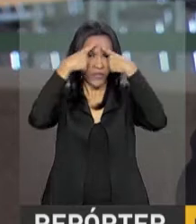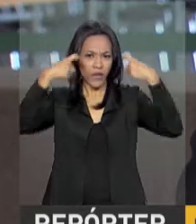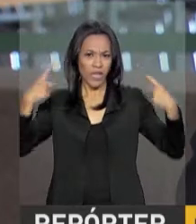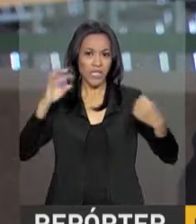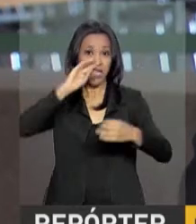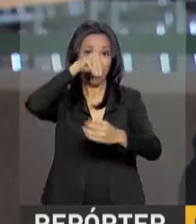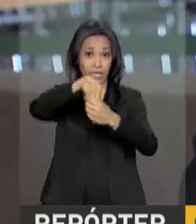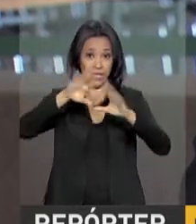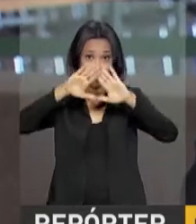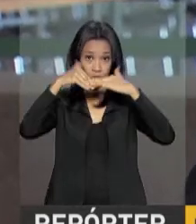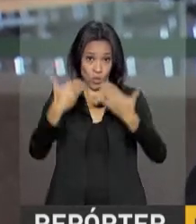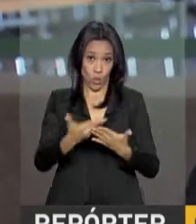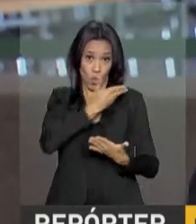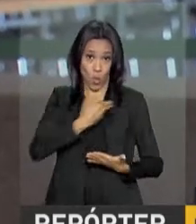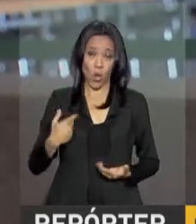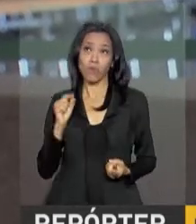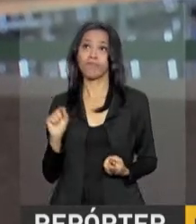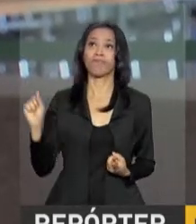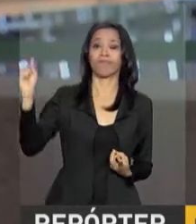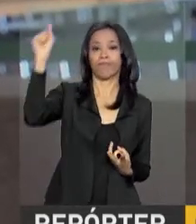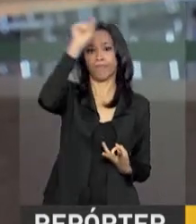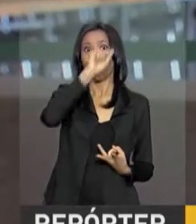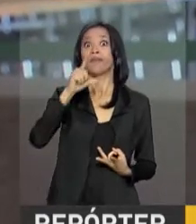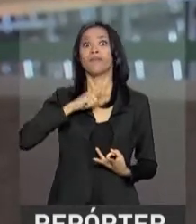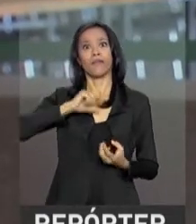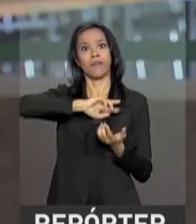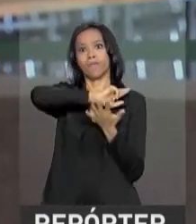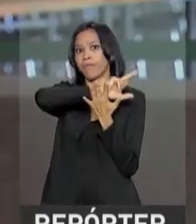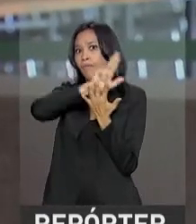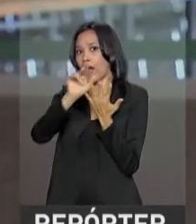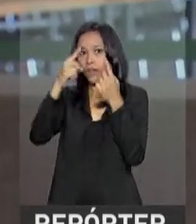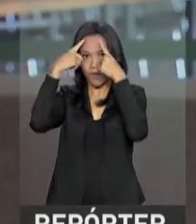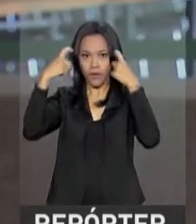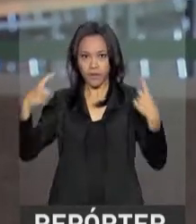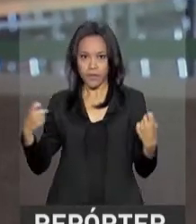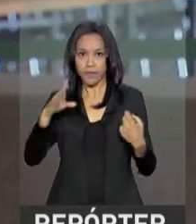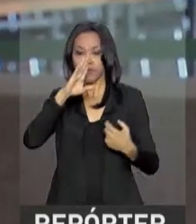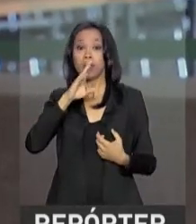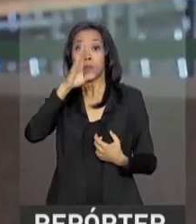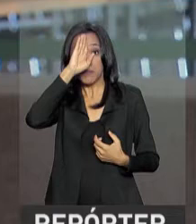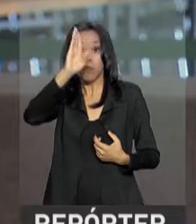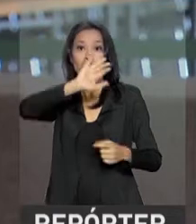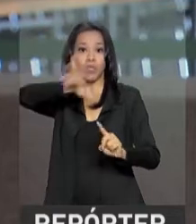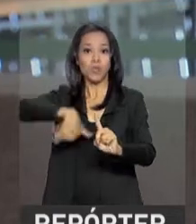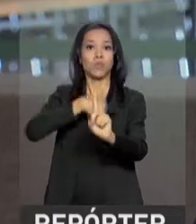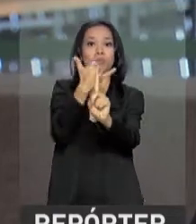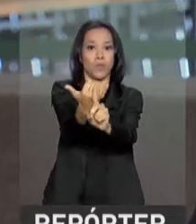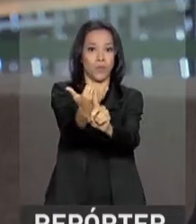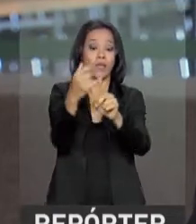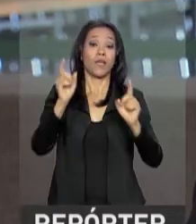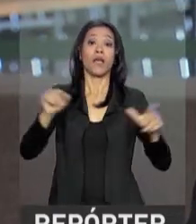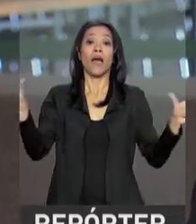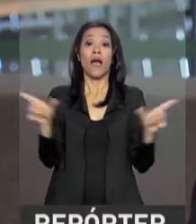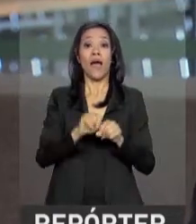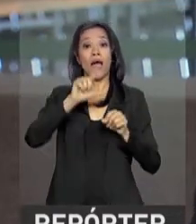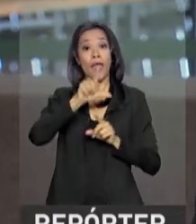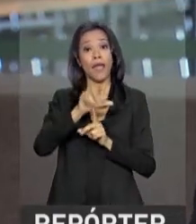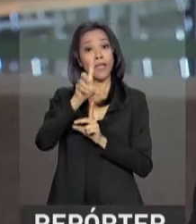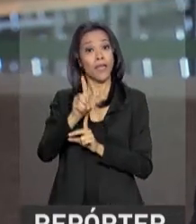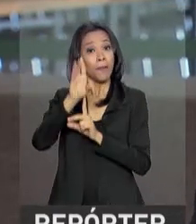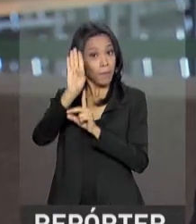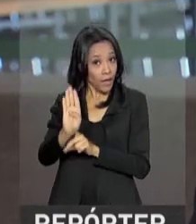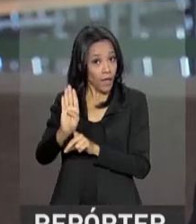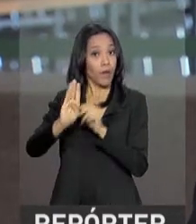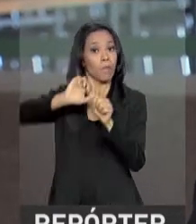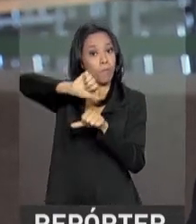escolas a vários tipos de violência, inclusive o bullying. Essa lei modifica a LBD, a Lei de Diretrizes e Bases, e determina